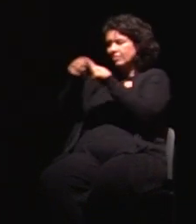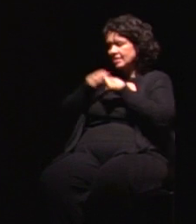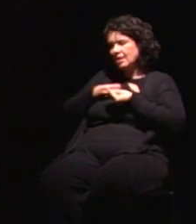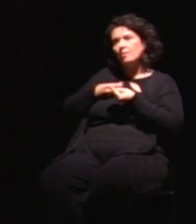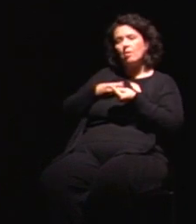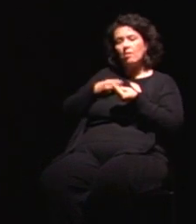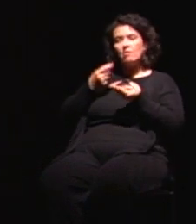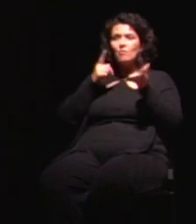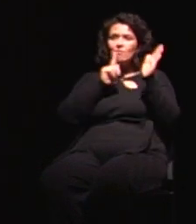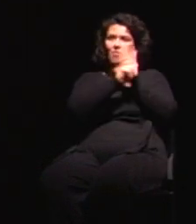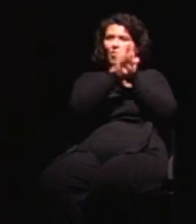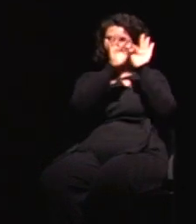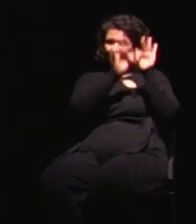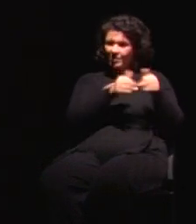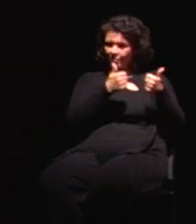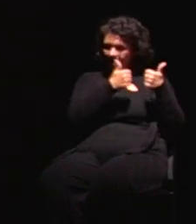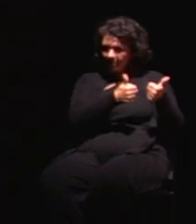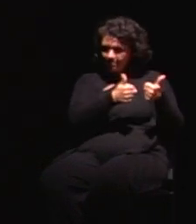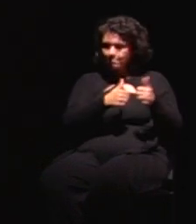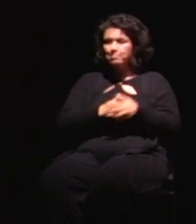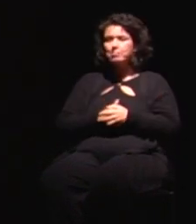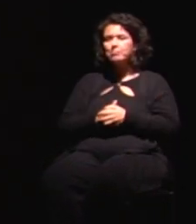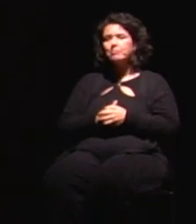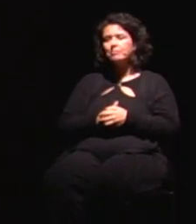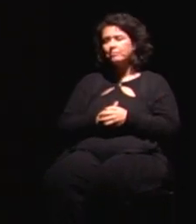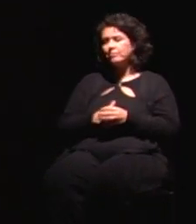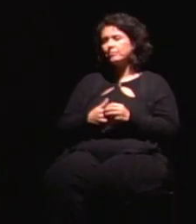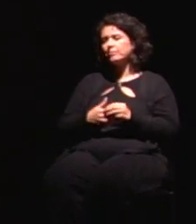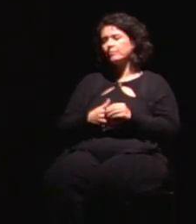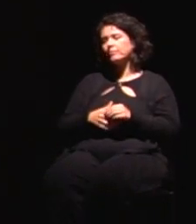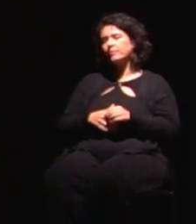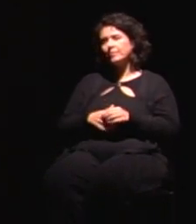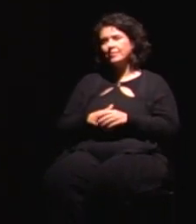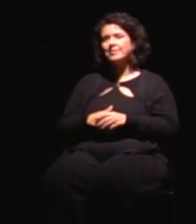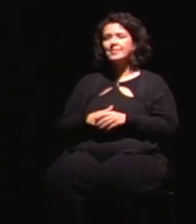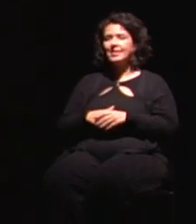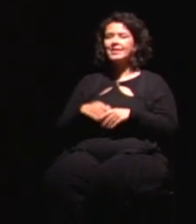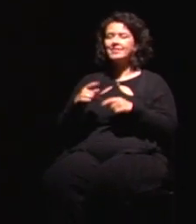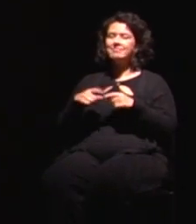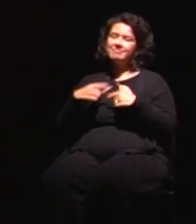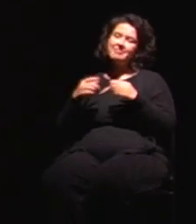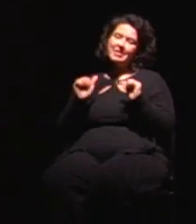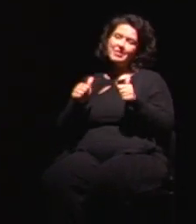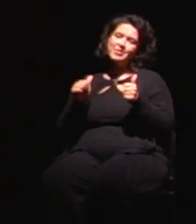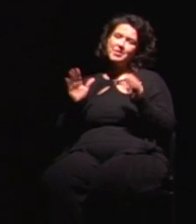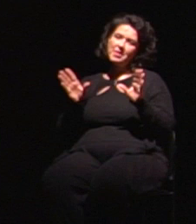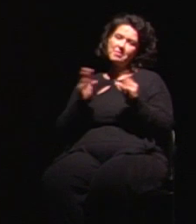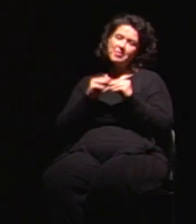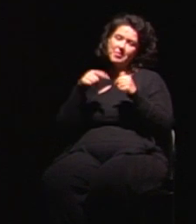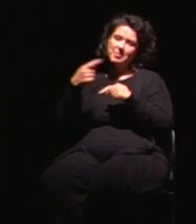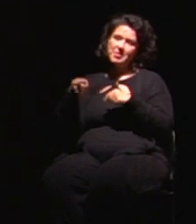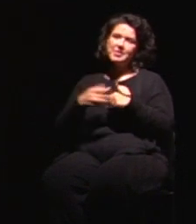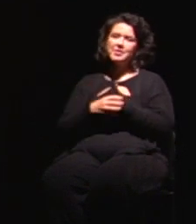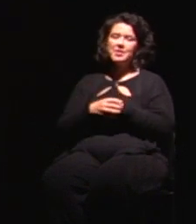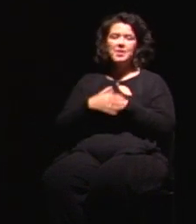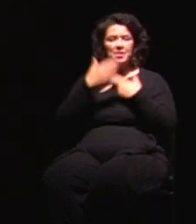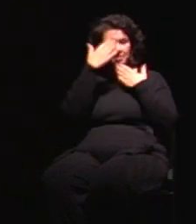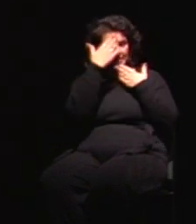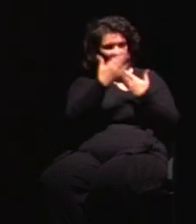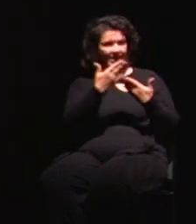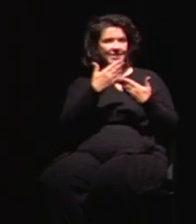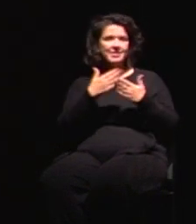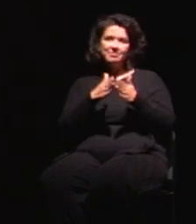aqui, a gente faz ao final, tá bom? Também, é isso, depois eu falo o restante. Cremilda, muito obrigado, por